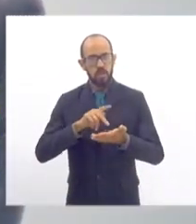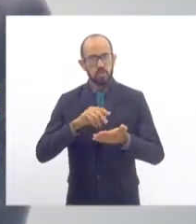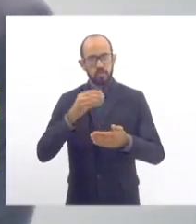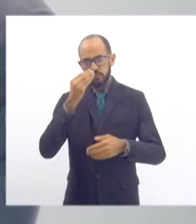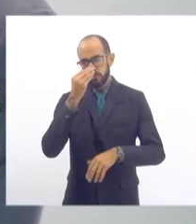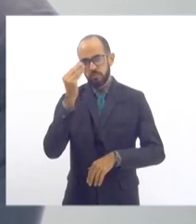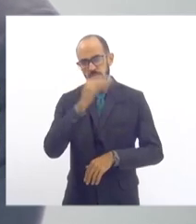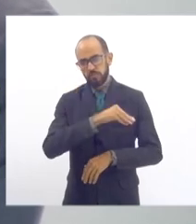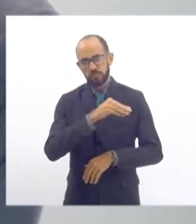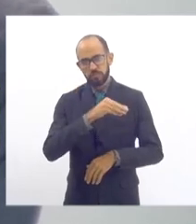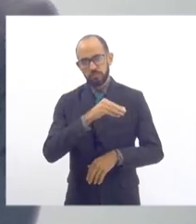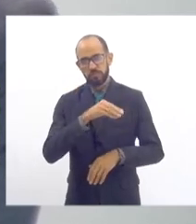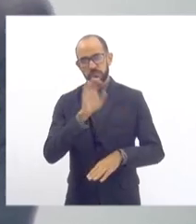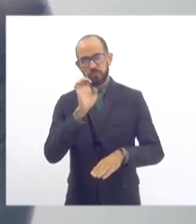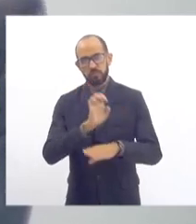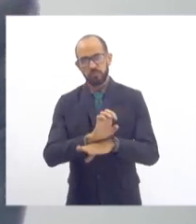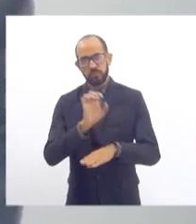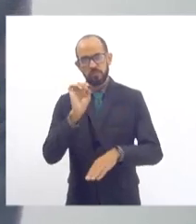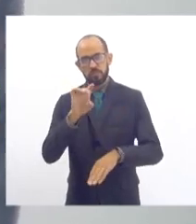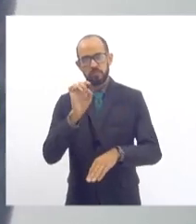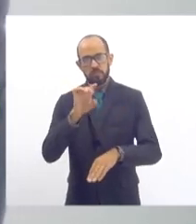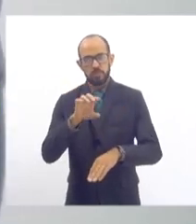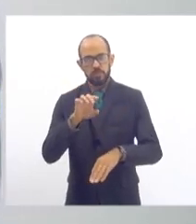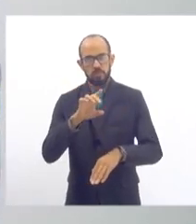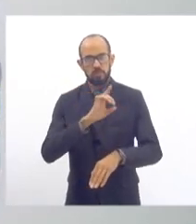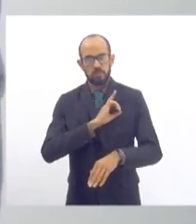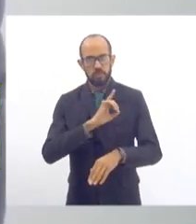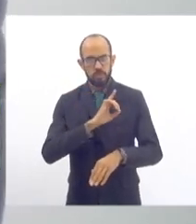houve uma omissão do Estado, e especialmente do DETRAN.